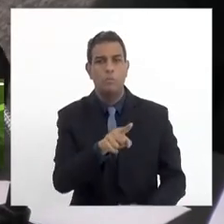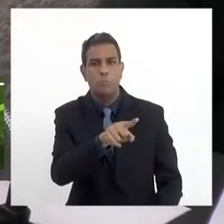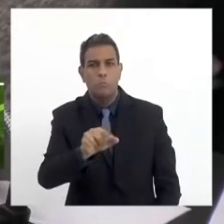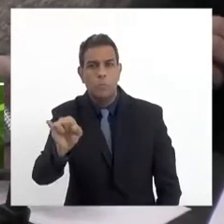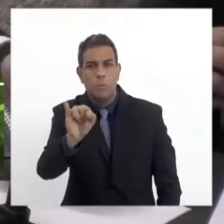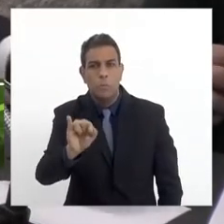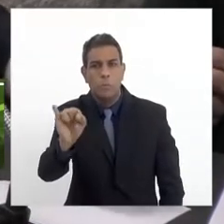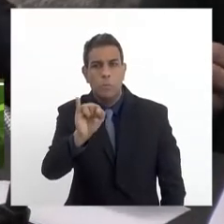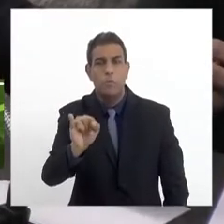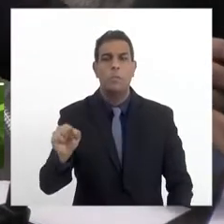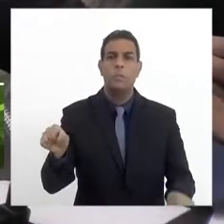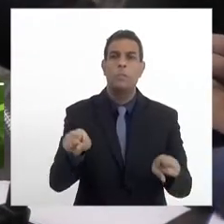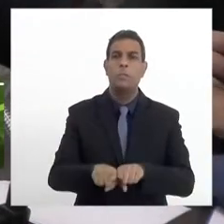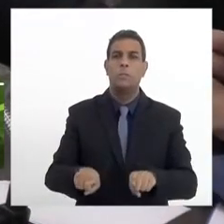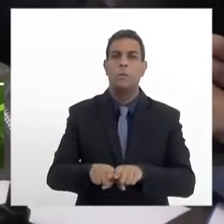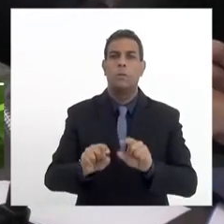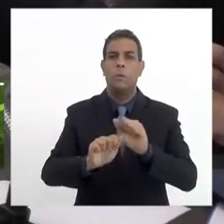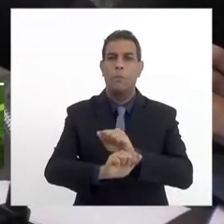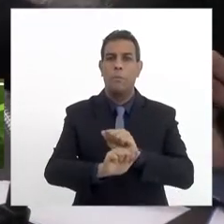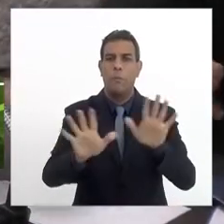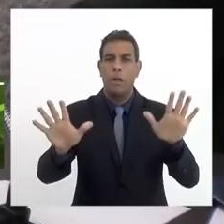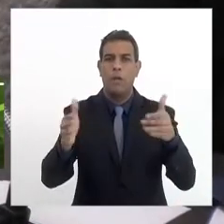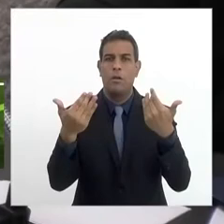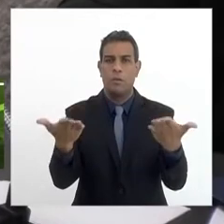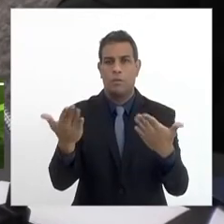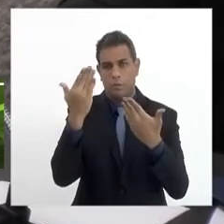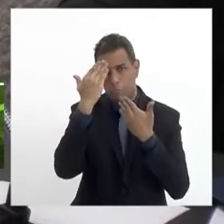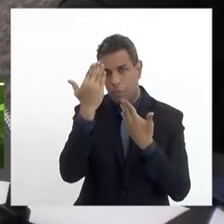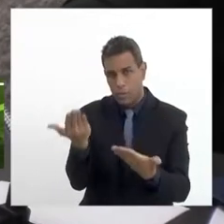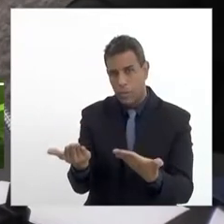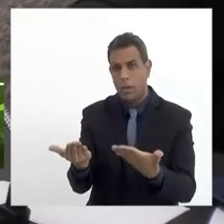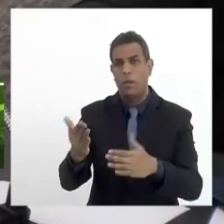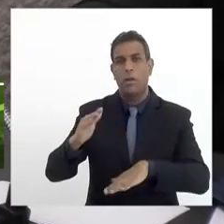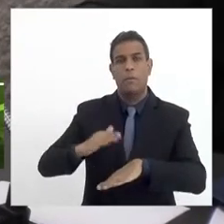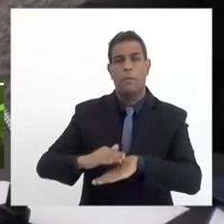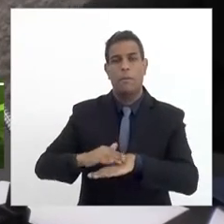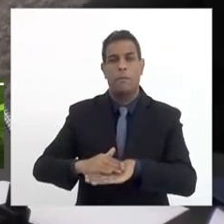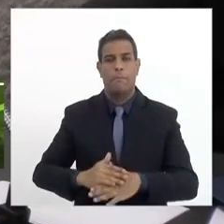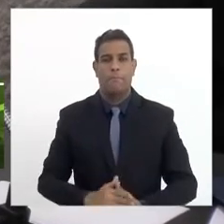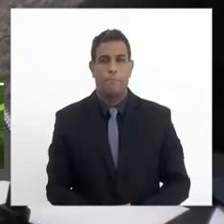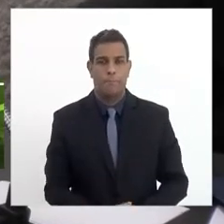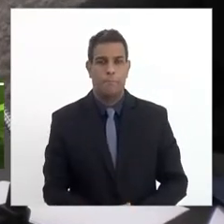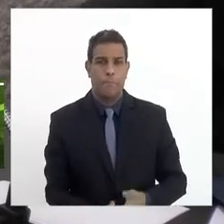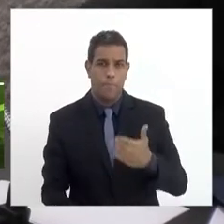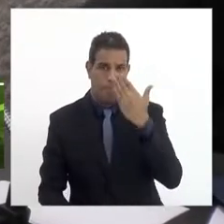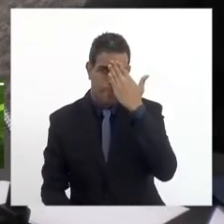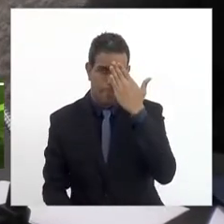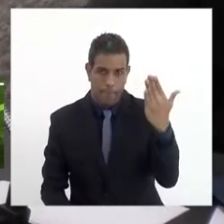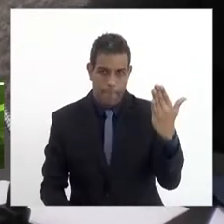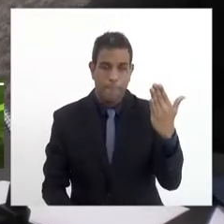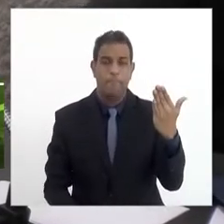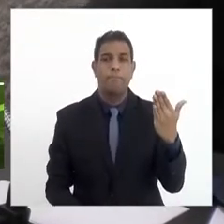importante... Para ilustrar aqui, agradecer ao Fernando aqui. Obrigado, deputado. Obrigado. Rodrigo Amorim.